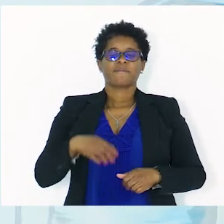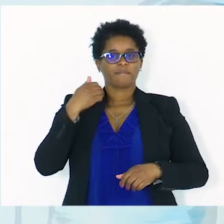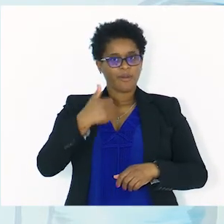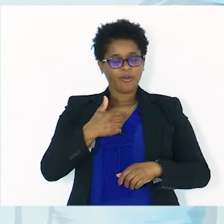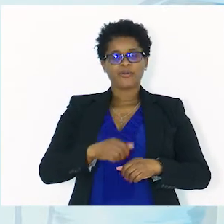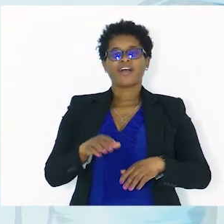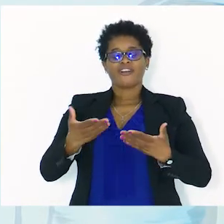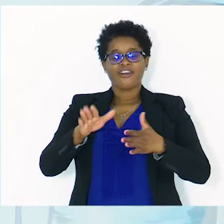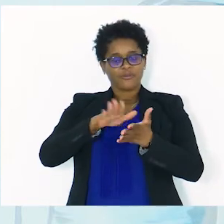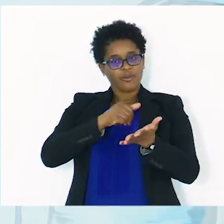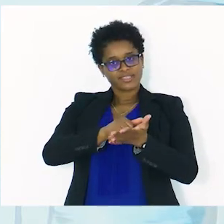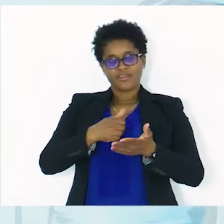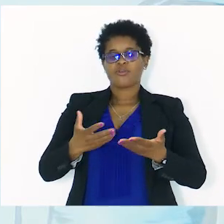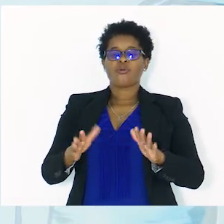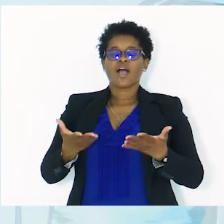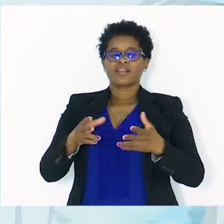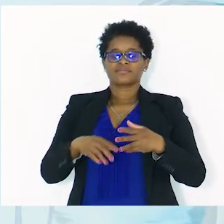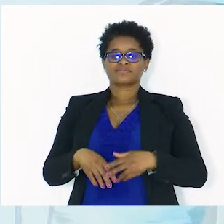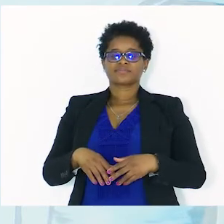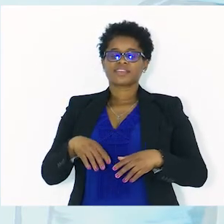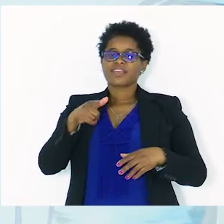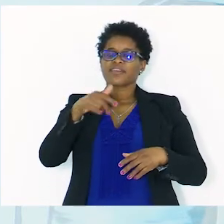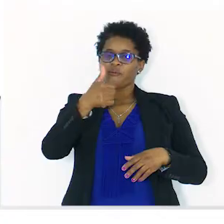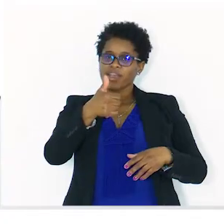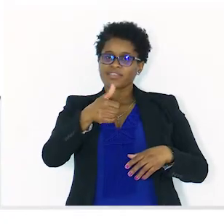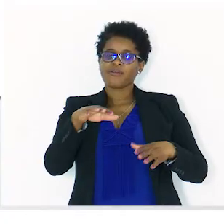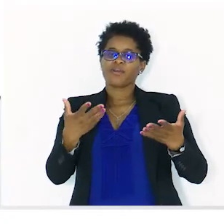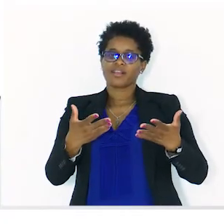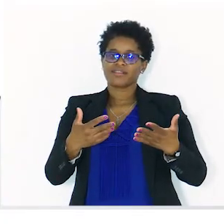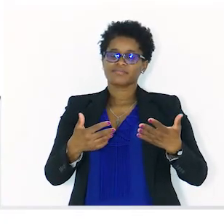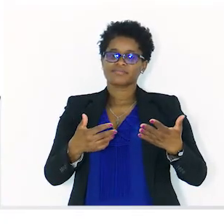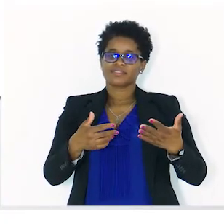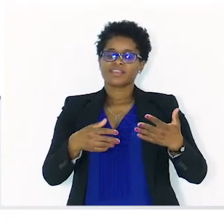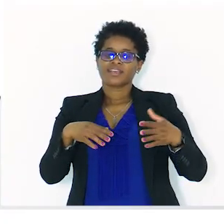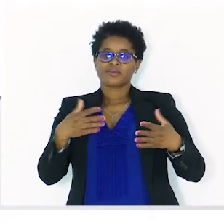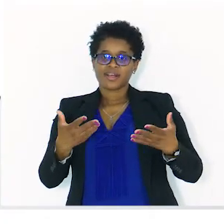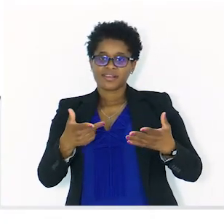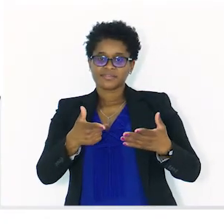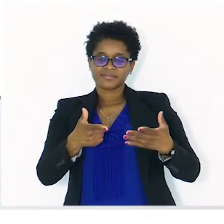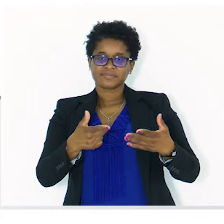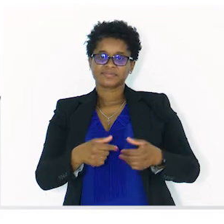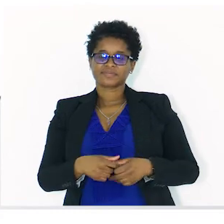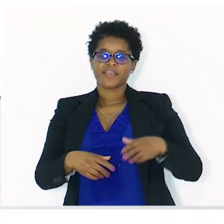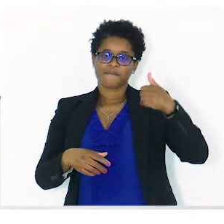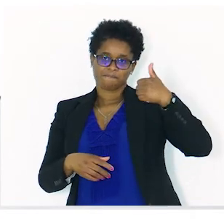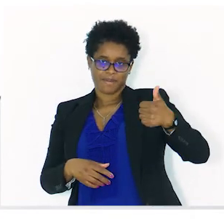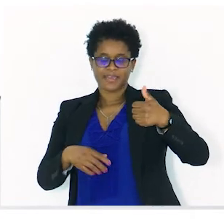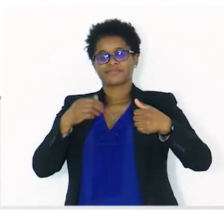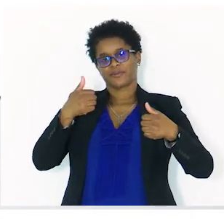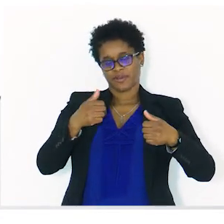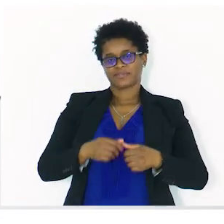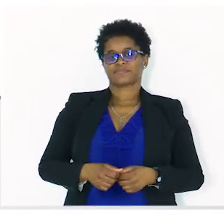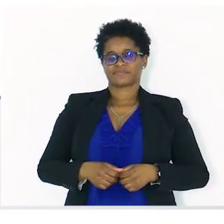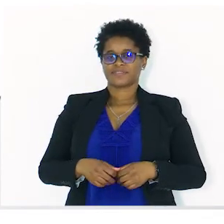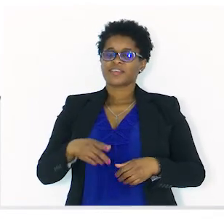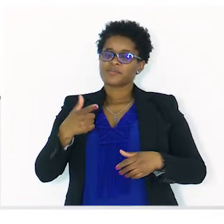Boa! Então vamos à correção. Qual é a linha correta? A linha B. Muito